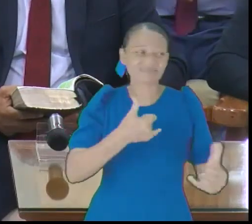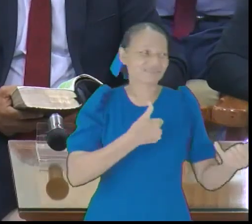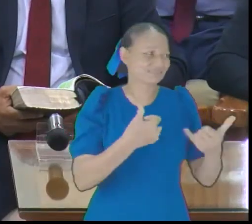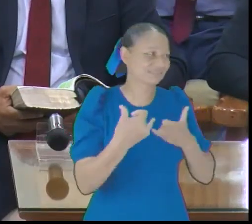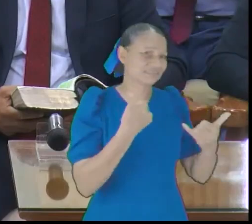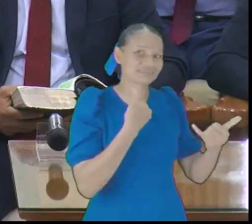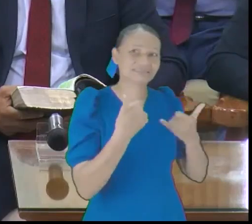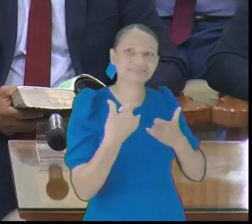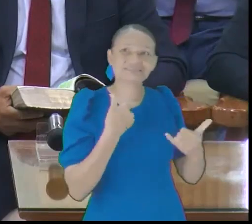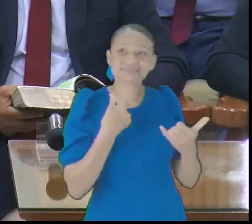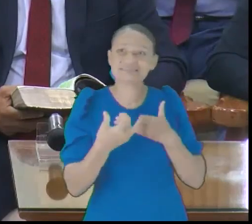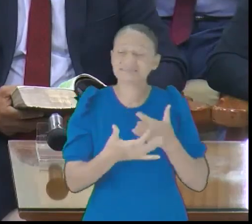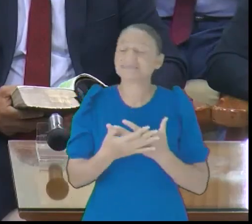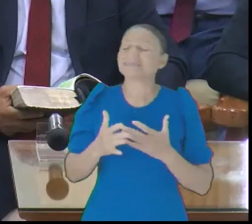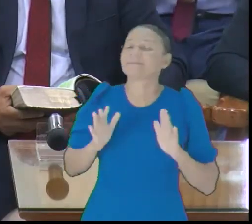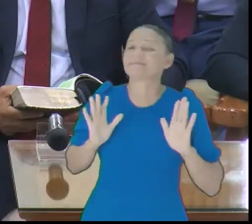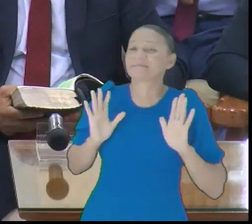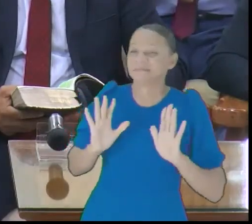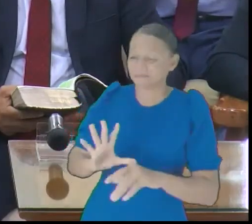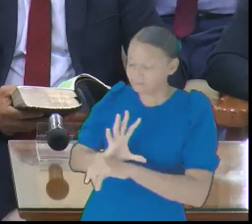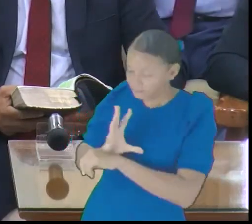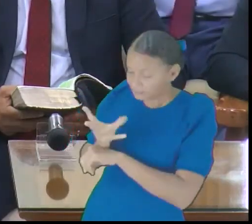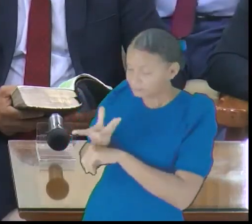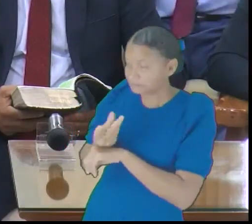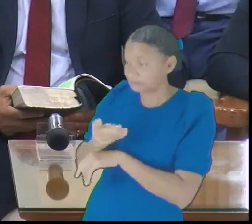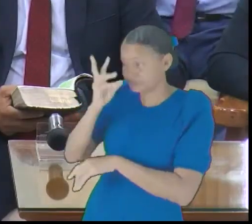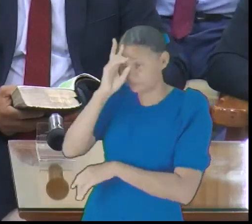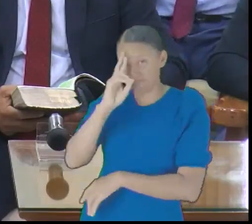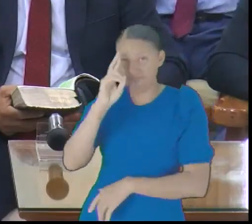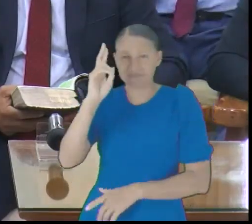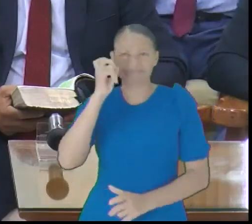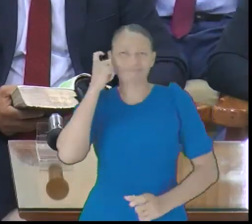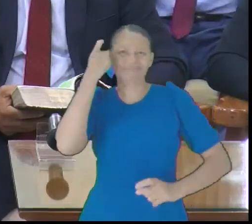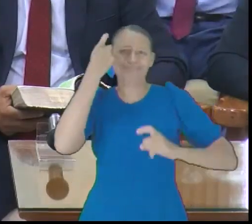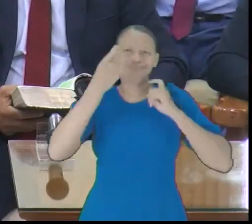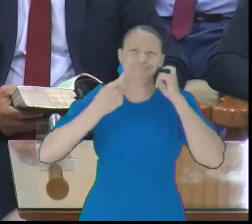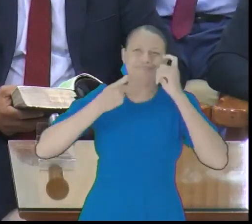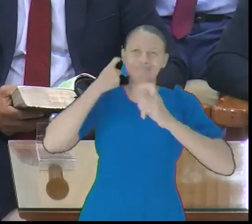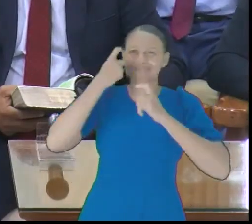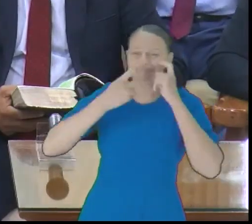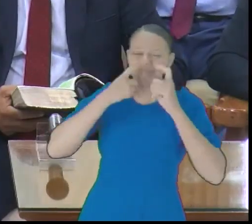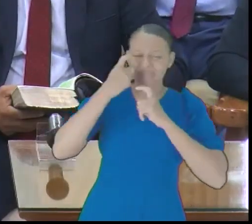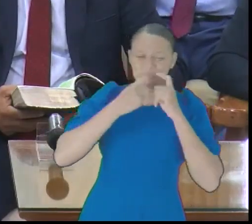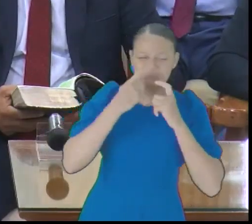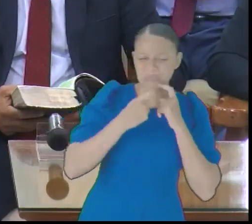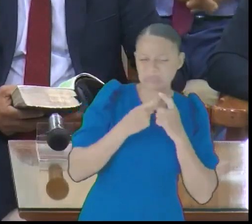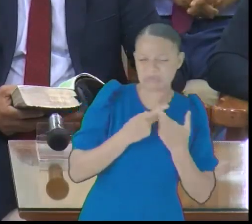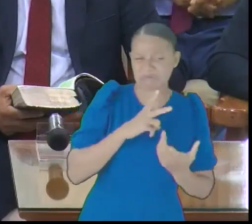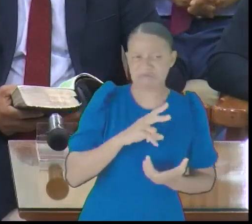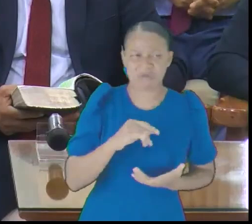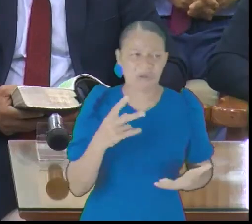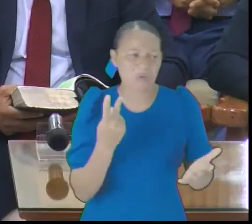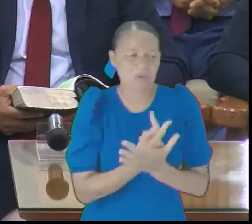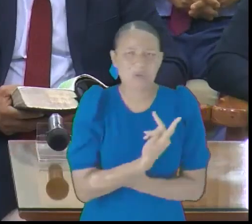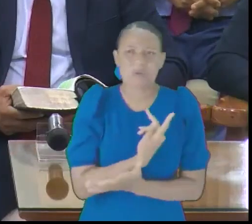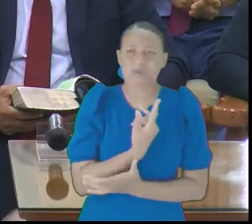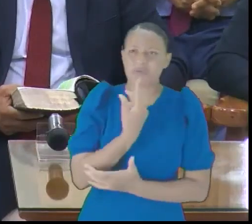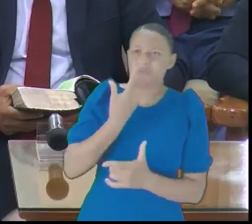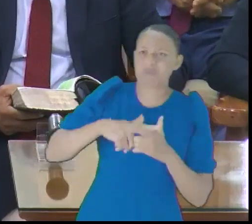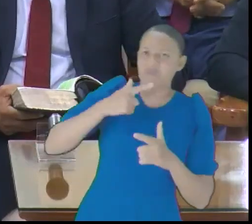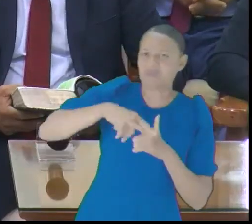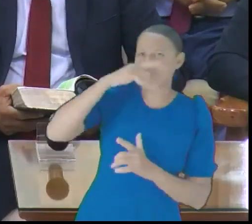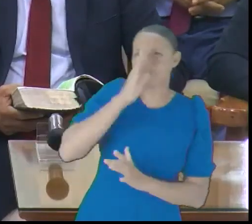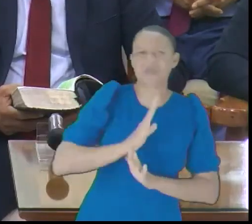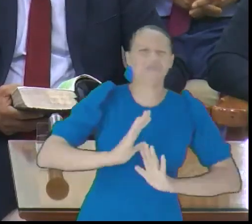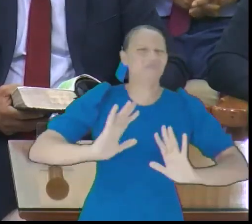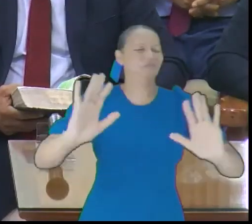Aleluia! Mas a igreja do Senhor não está preocupada com previsão de homens. A igreja